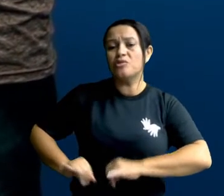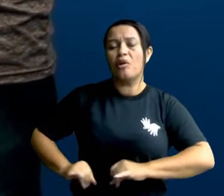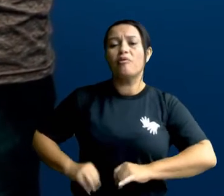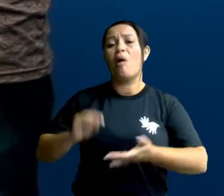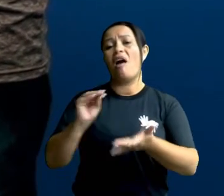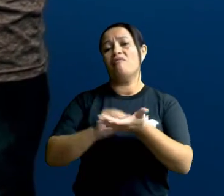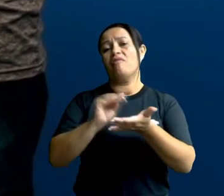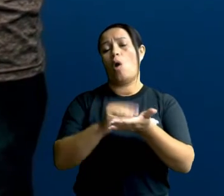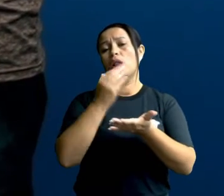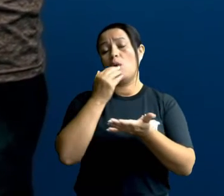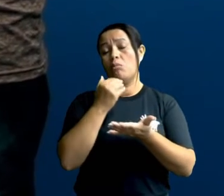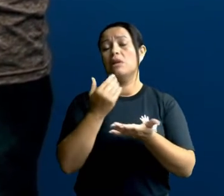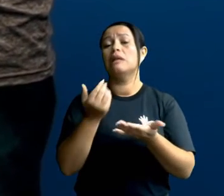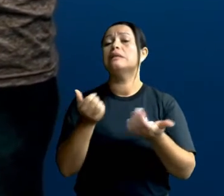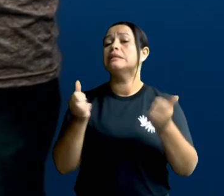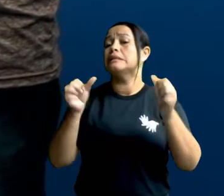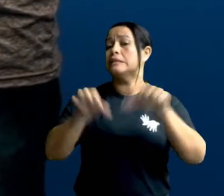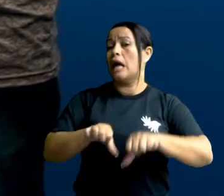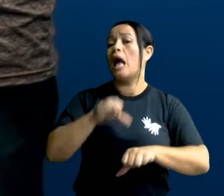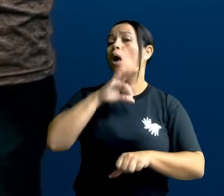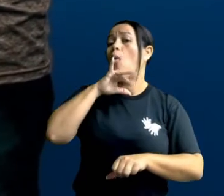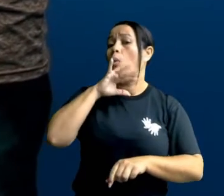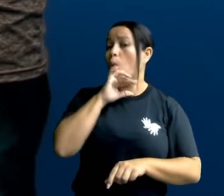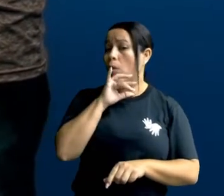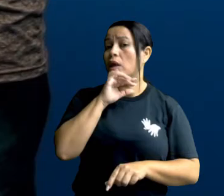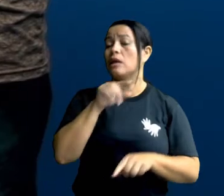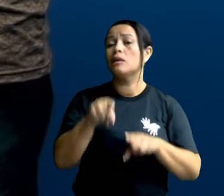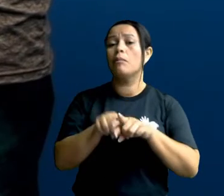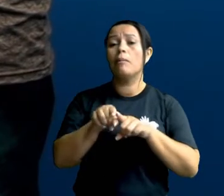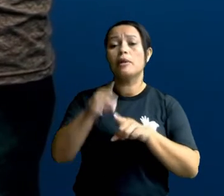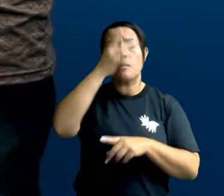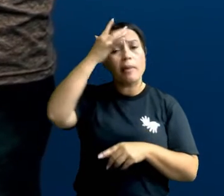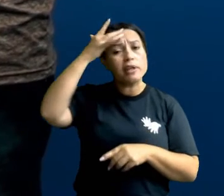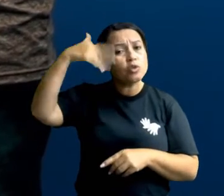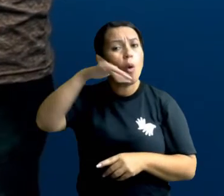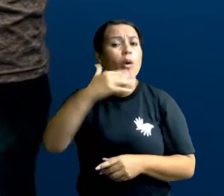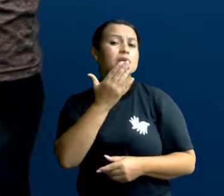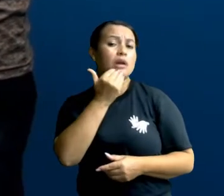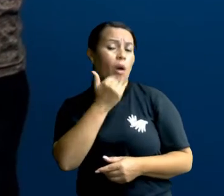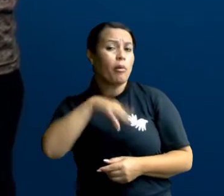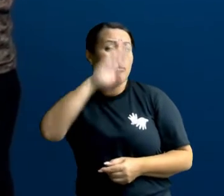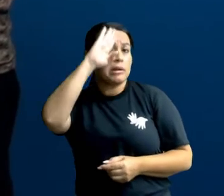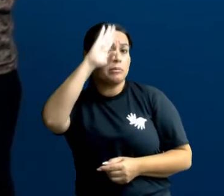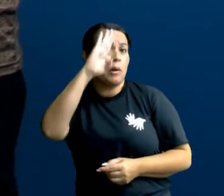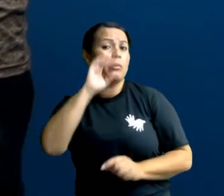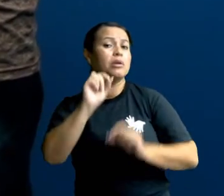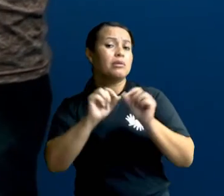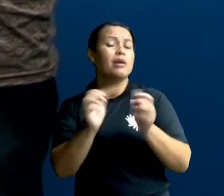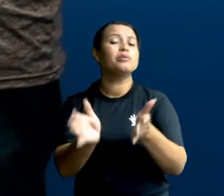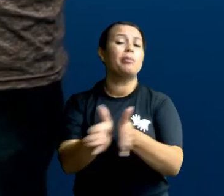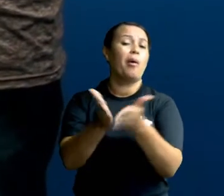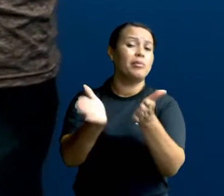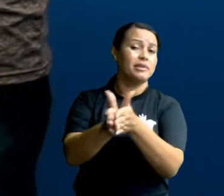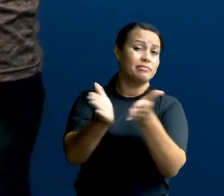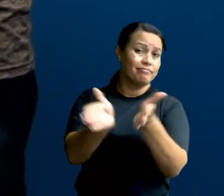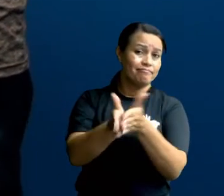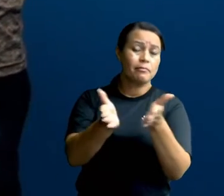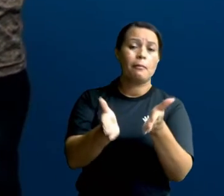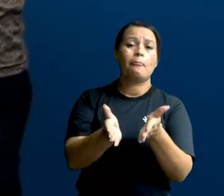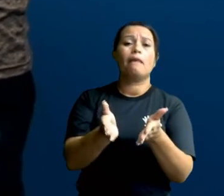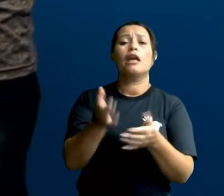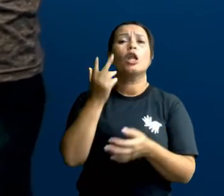a escassez. Isso é prejudicial para os consumidores, principalmente aqueles mais